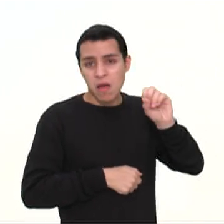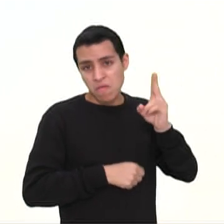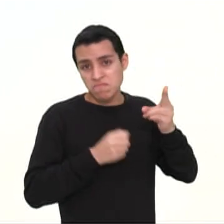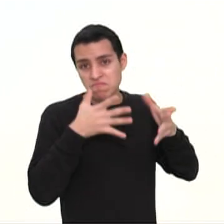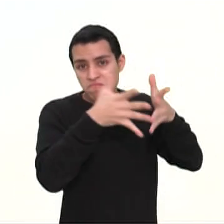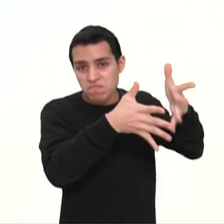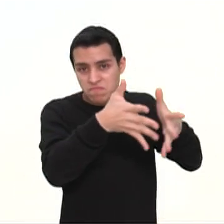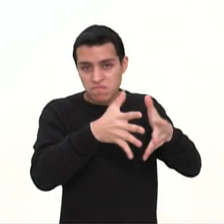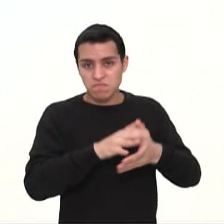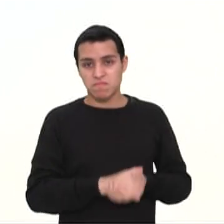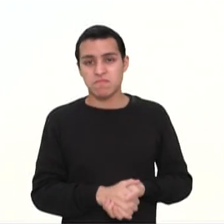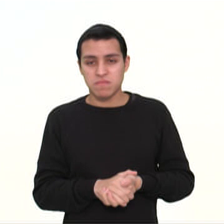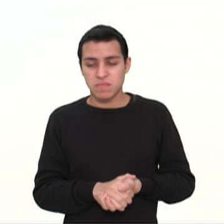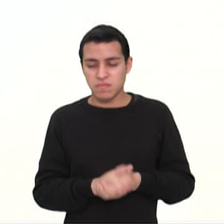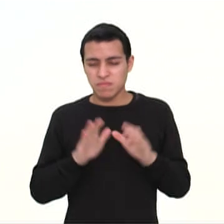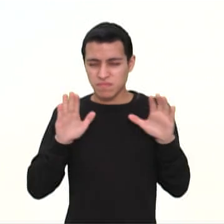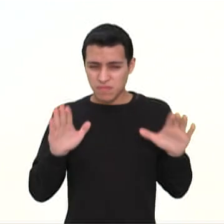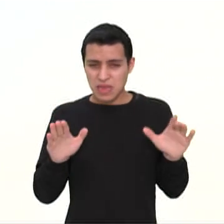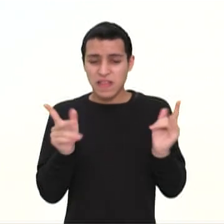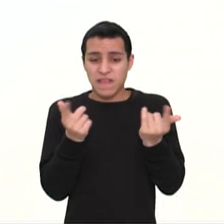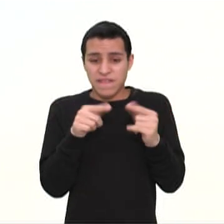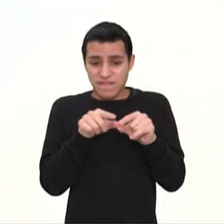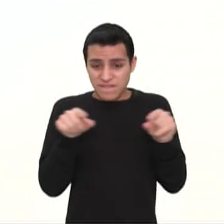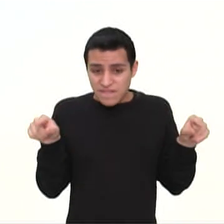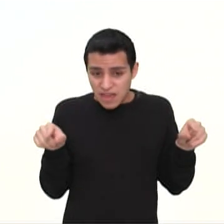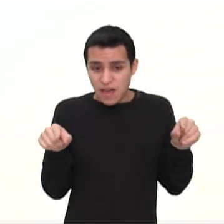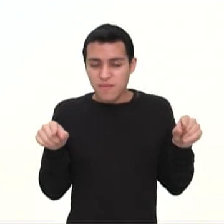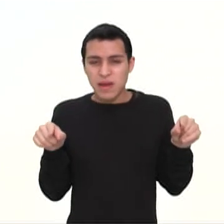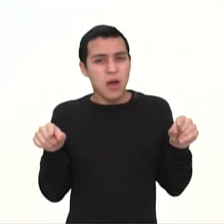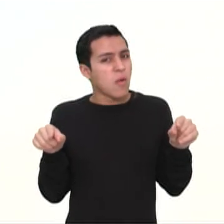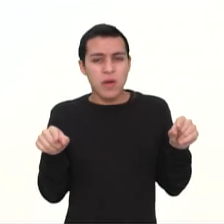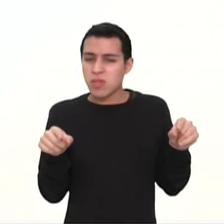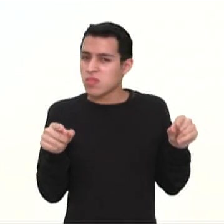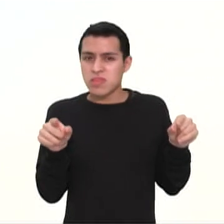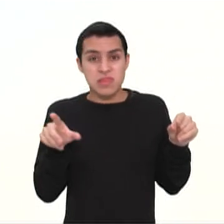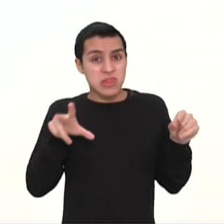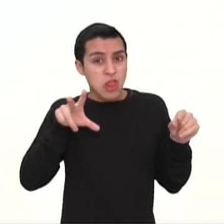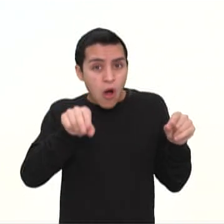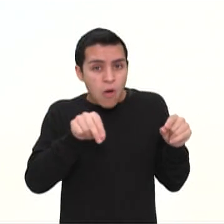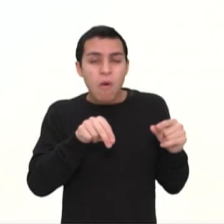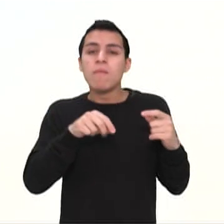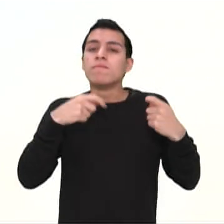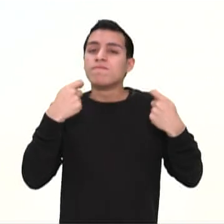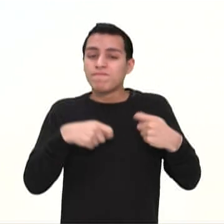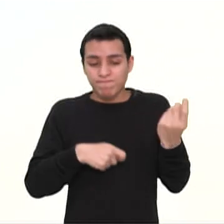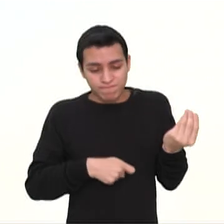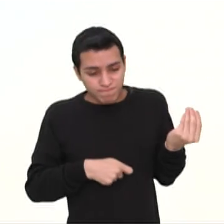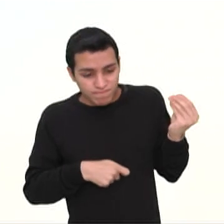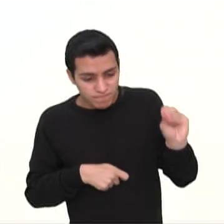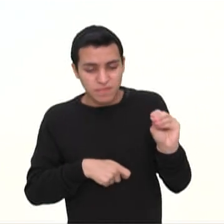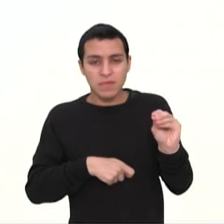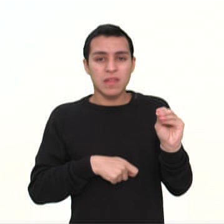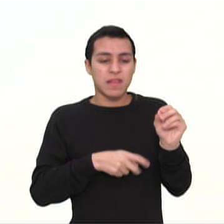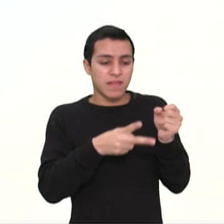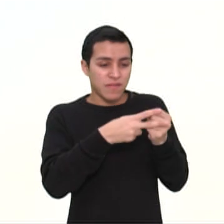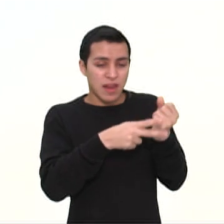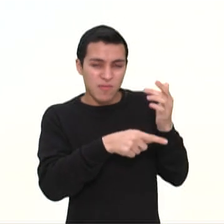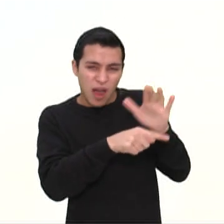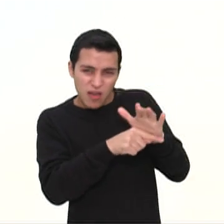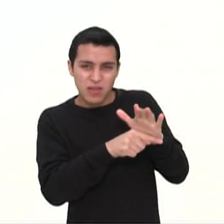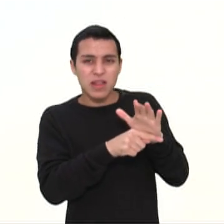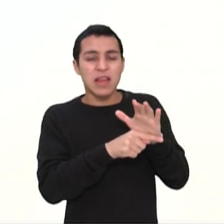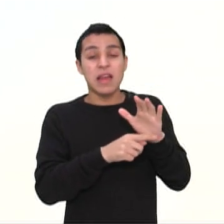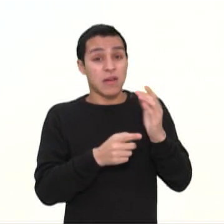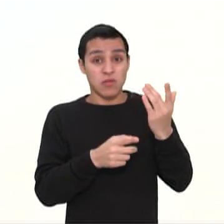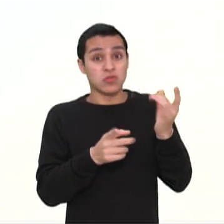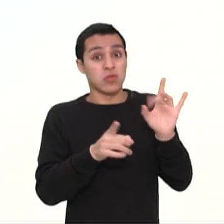forma negativa, quando formos trabalhar o verbo modal na forma negativa, nós vamos adicionar auxiliar not